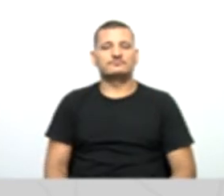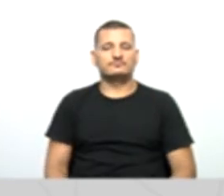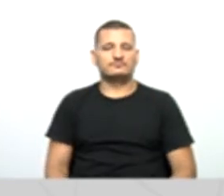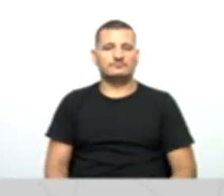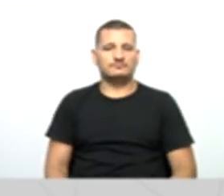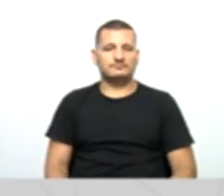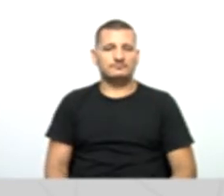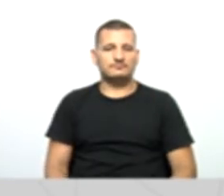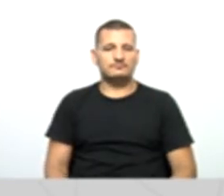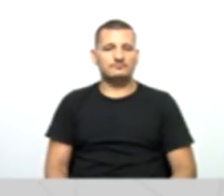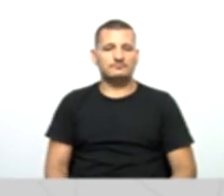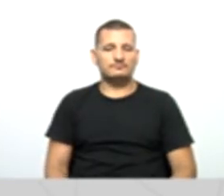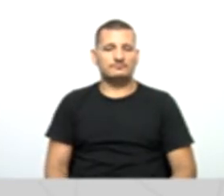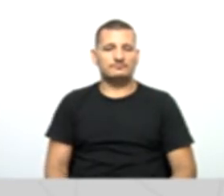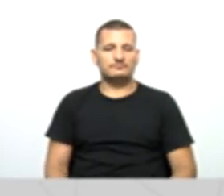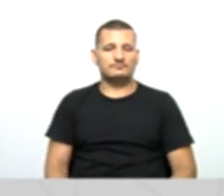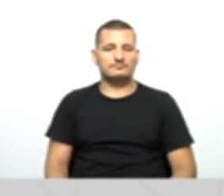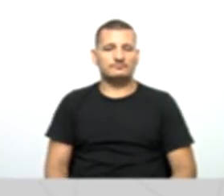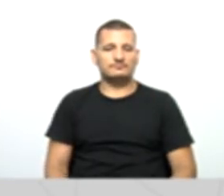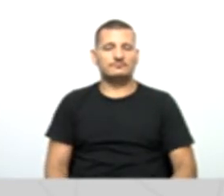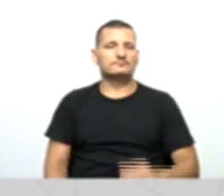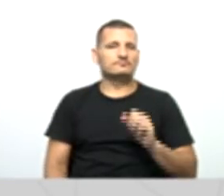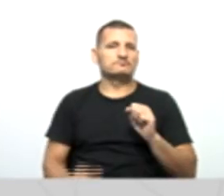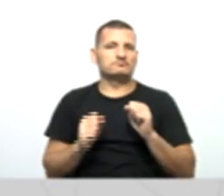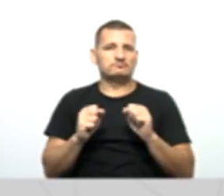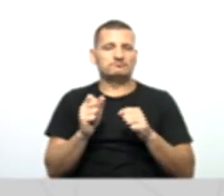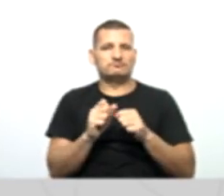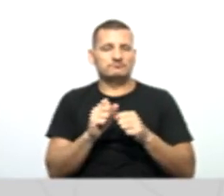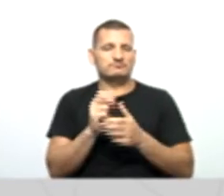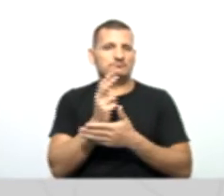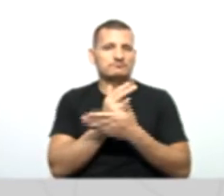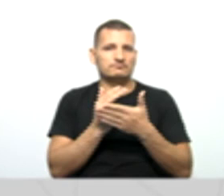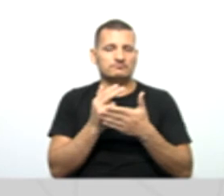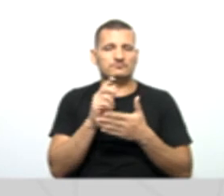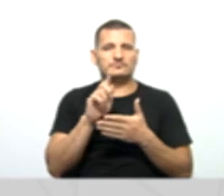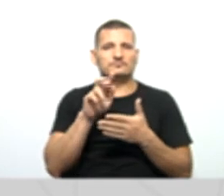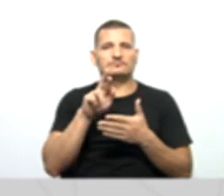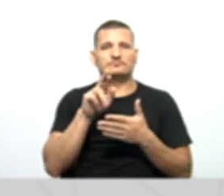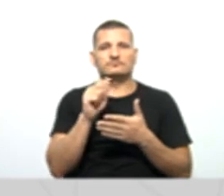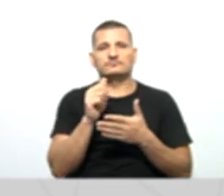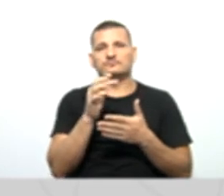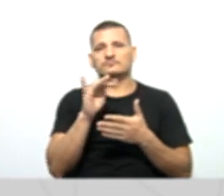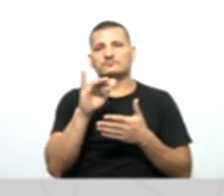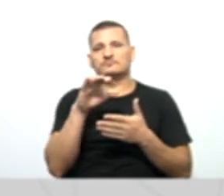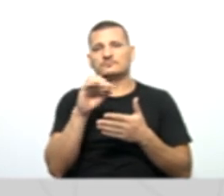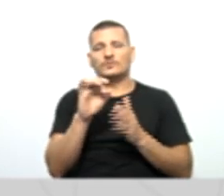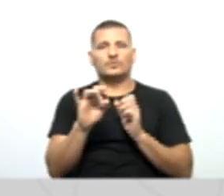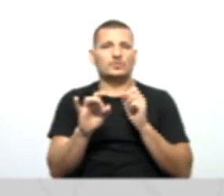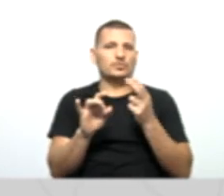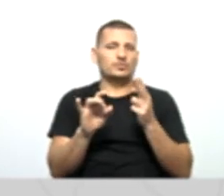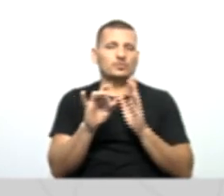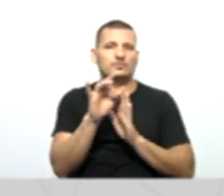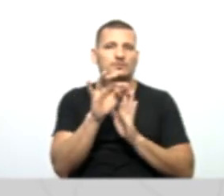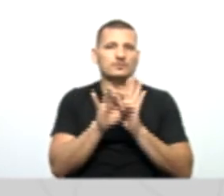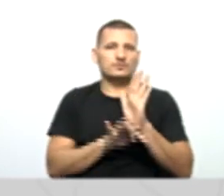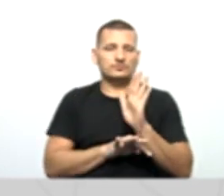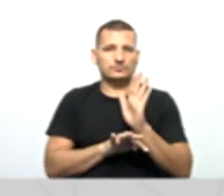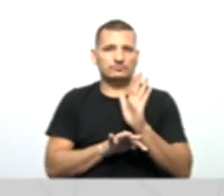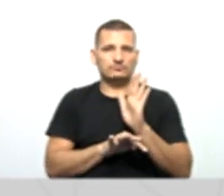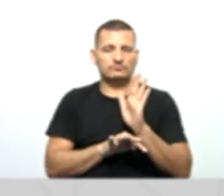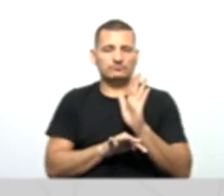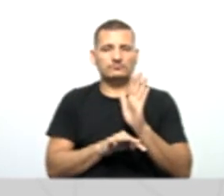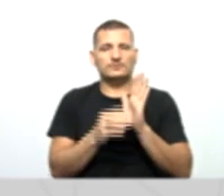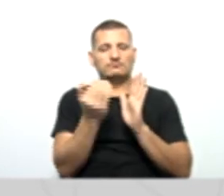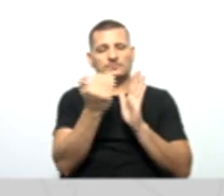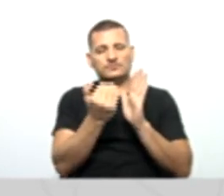estar fazendo. Posso fazer isso através de gráfico mesmo, como a gente já falou, ou então de forma indentada, um texto seguindo uma